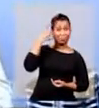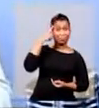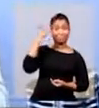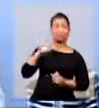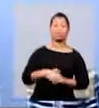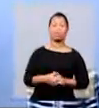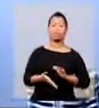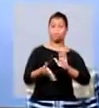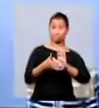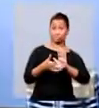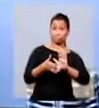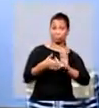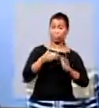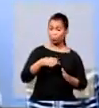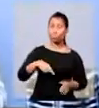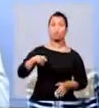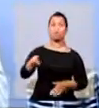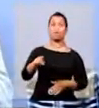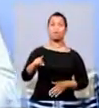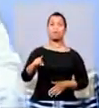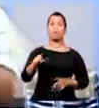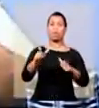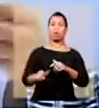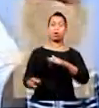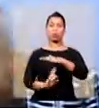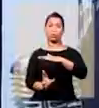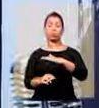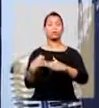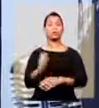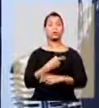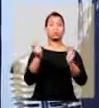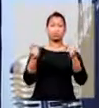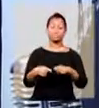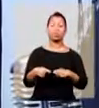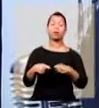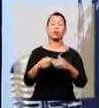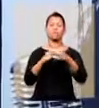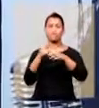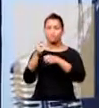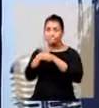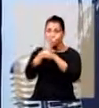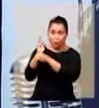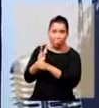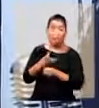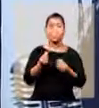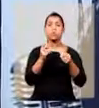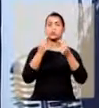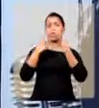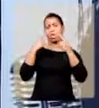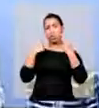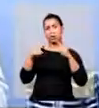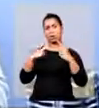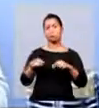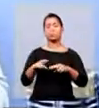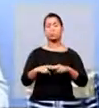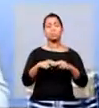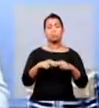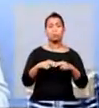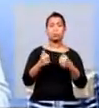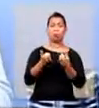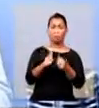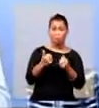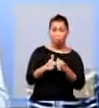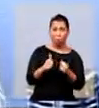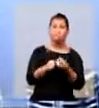pudesse filmar, porque há muitas reclamações em relação ao caos, pela quantidade de pessoas. Então, quer dizer, isso